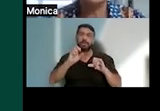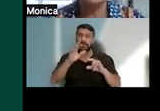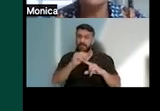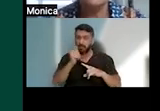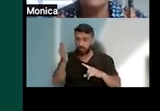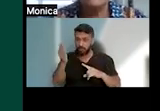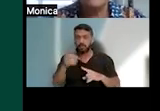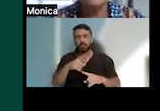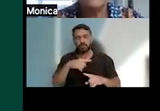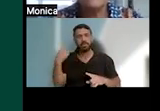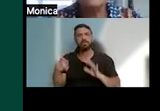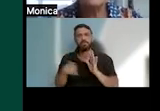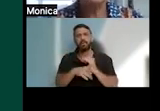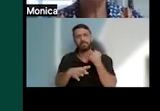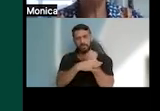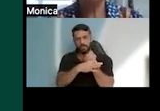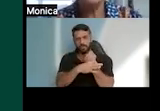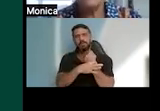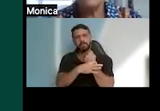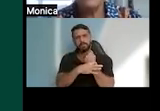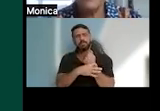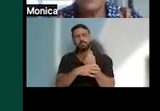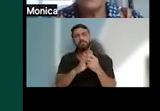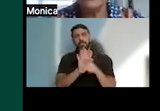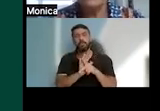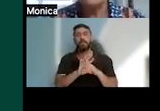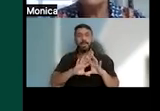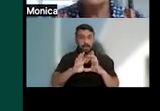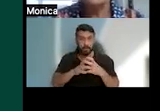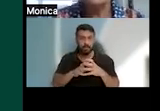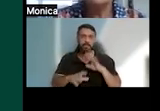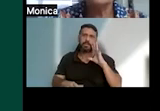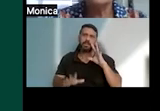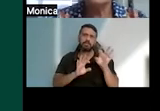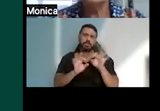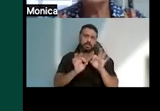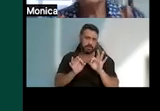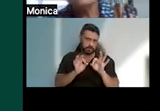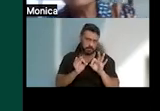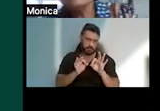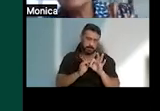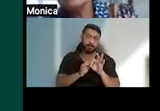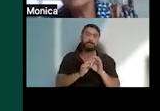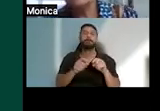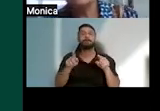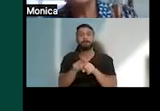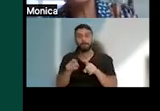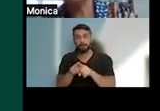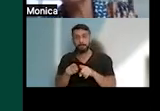essa parte de biossegurança que as equipes têm que pensar para seus projetos, e também tem que